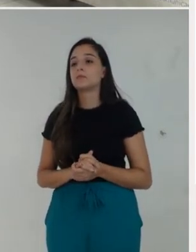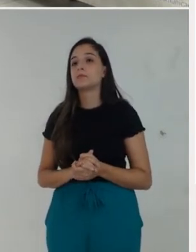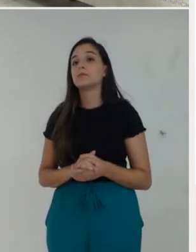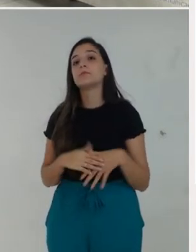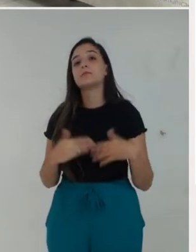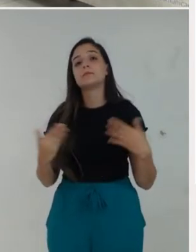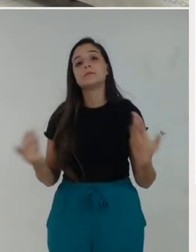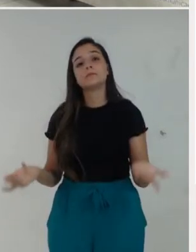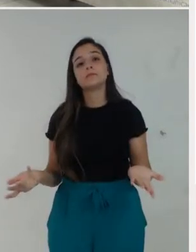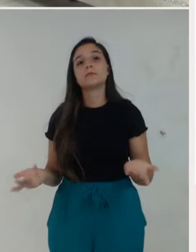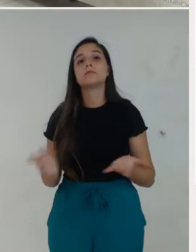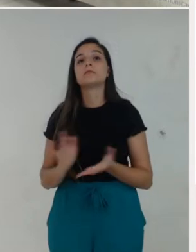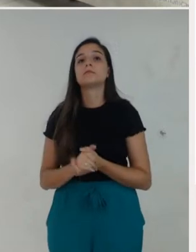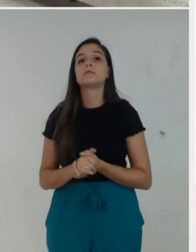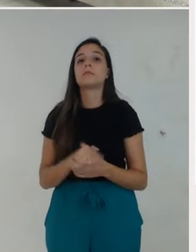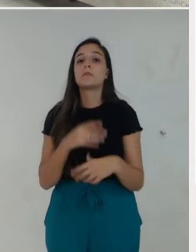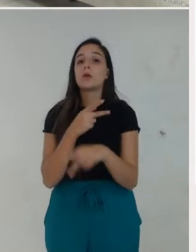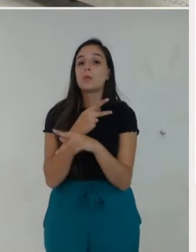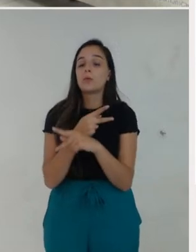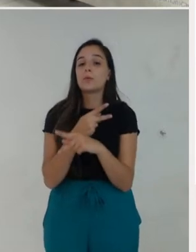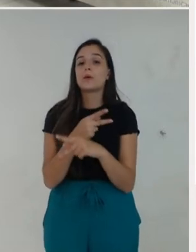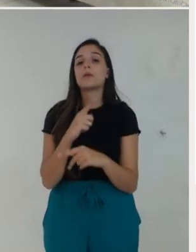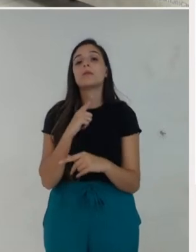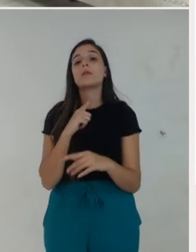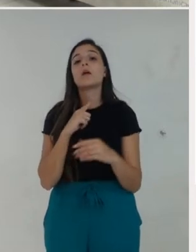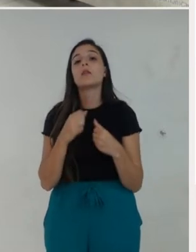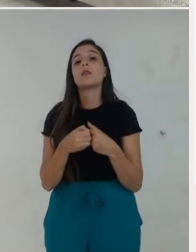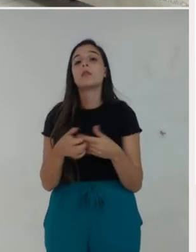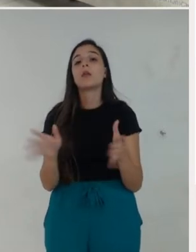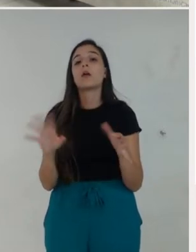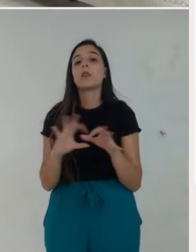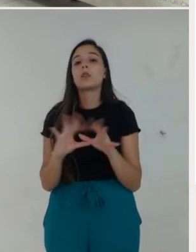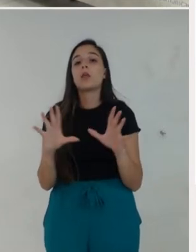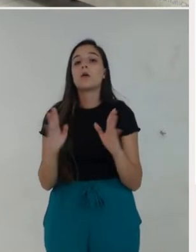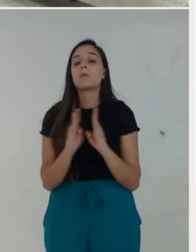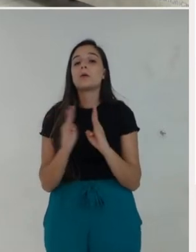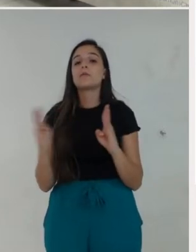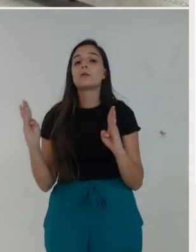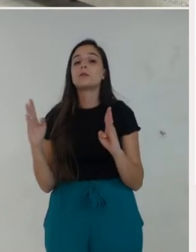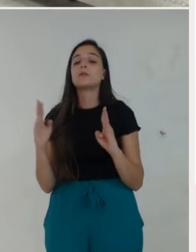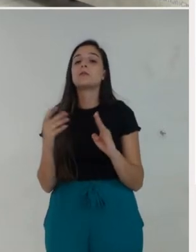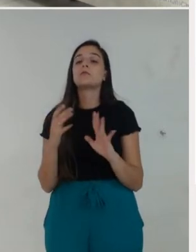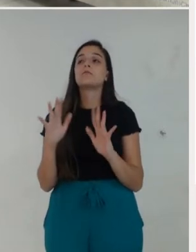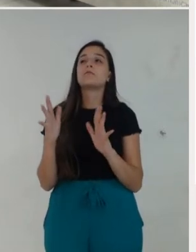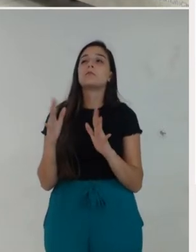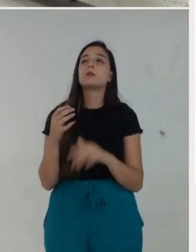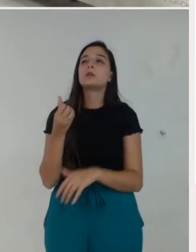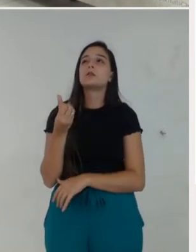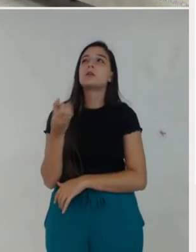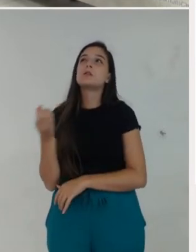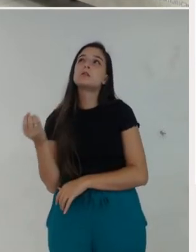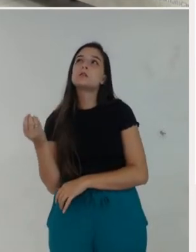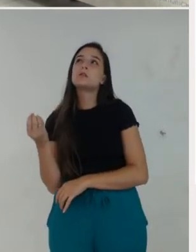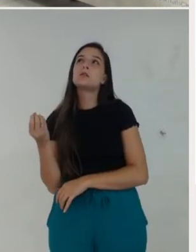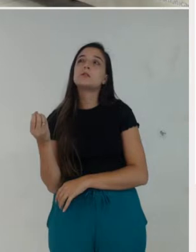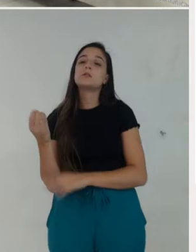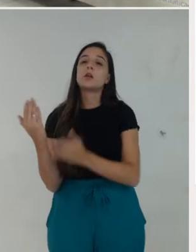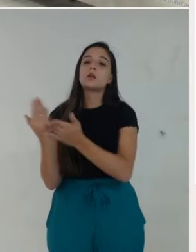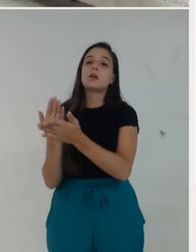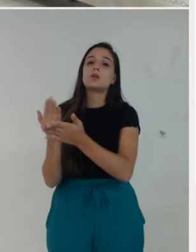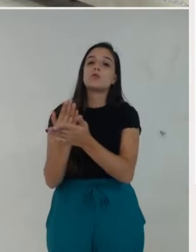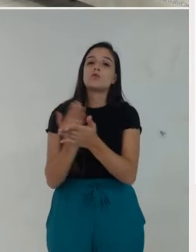Então, a Abreget tem disponibilizado aqui na sua biblioteca cerca de 60